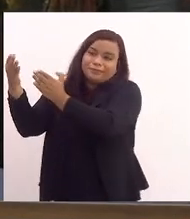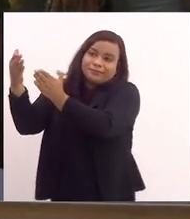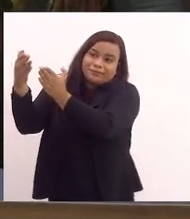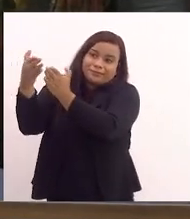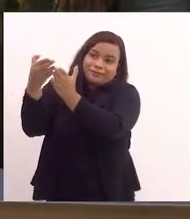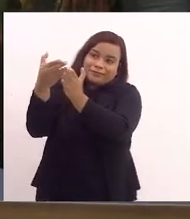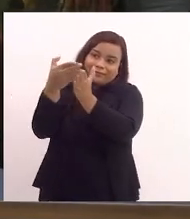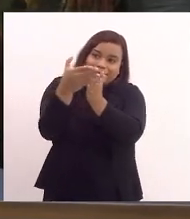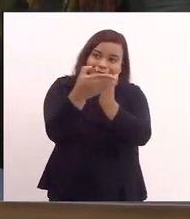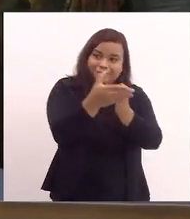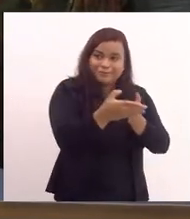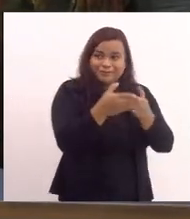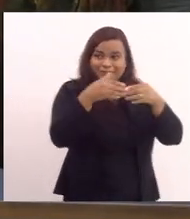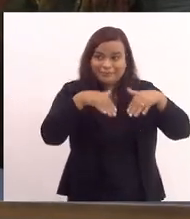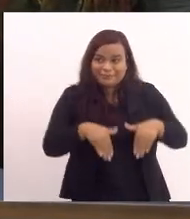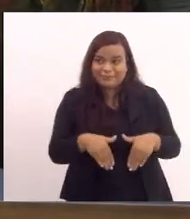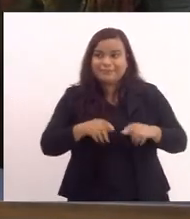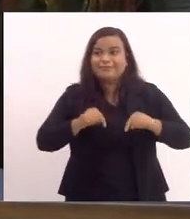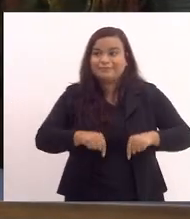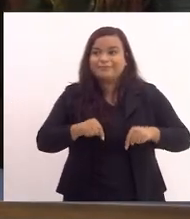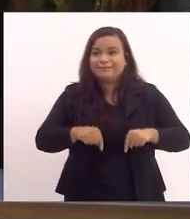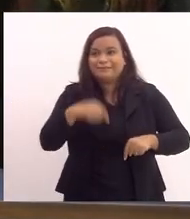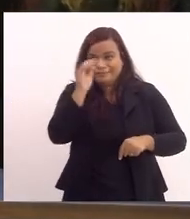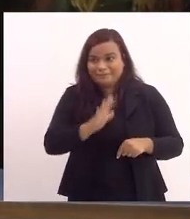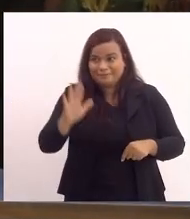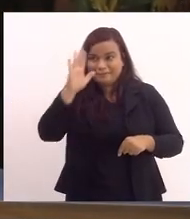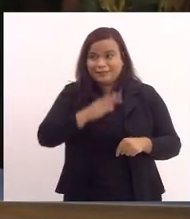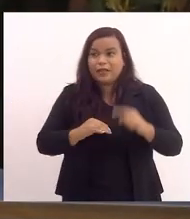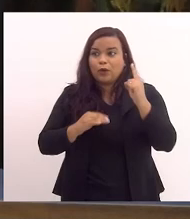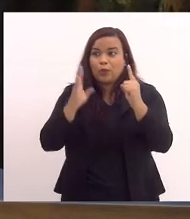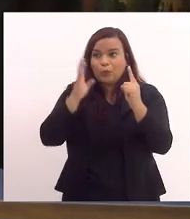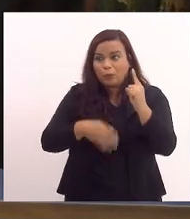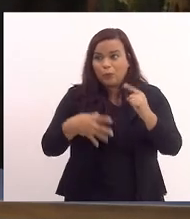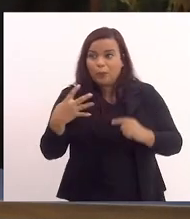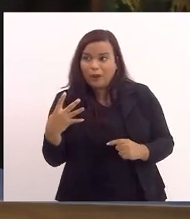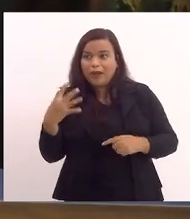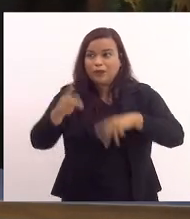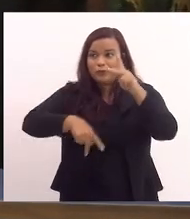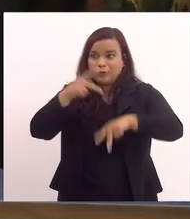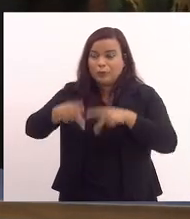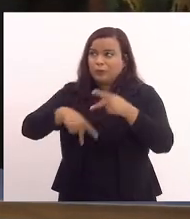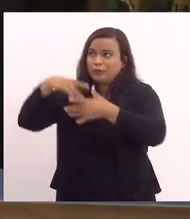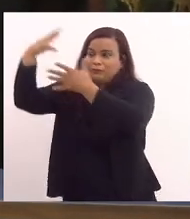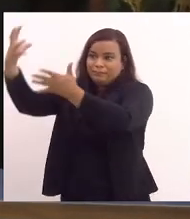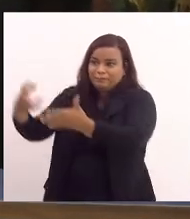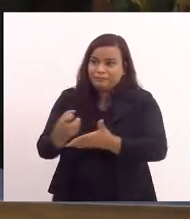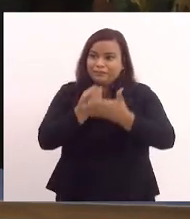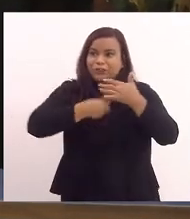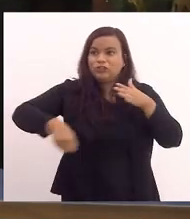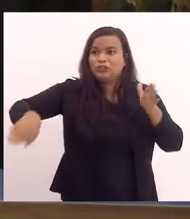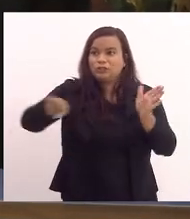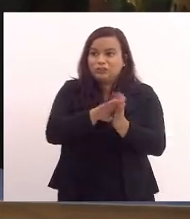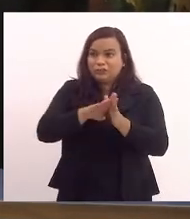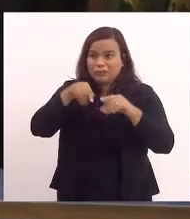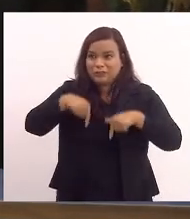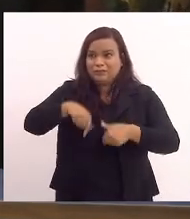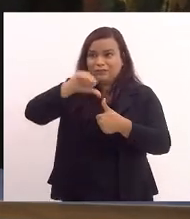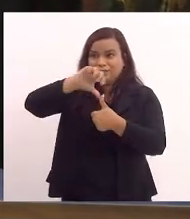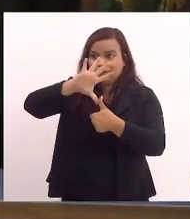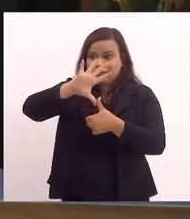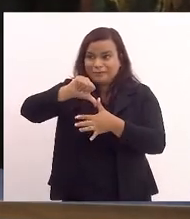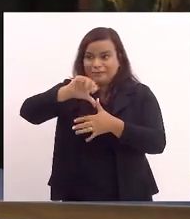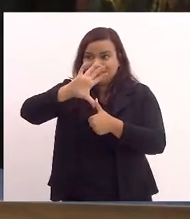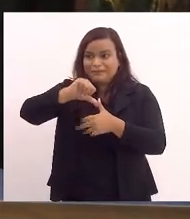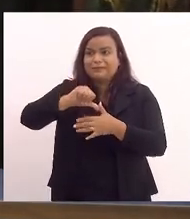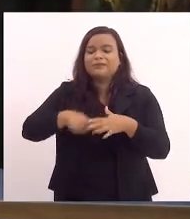vindo de África. Cerca de um quarto da população que foi retirada de lá e chegou em algum dos portos das Américas, chegou